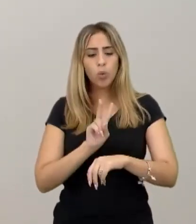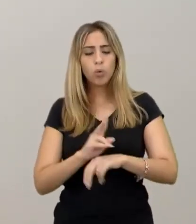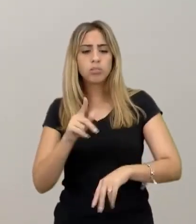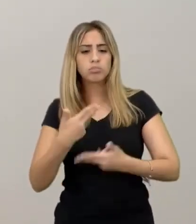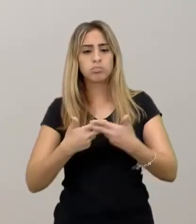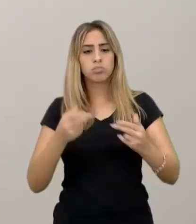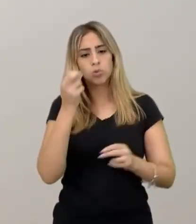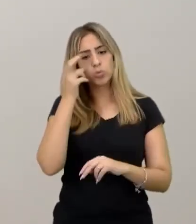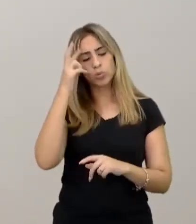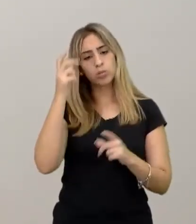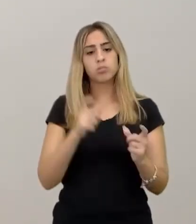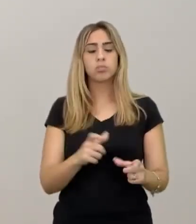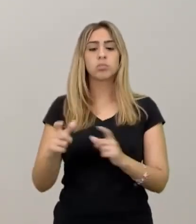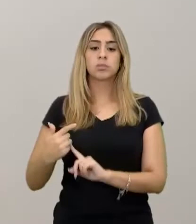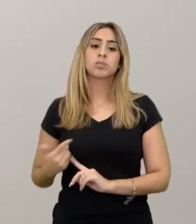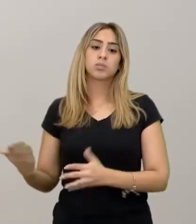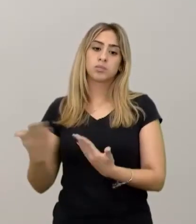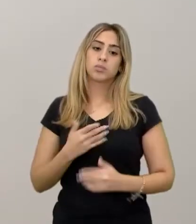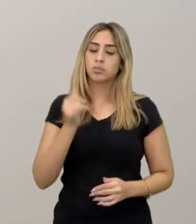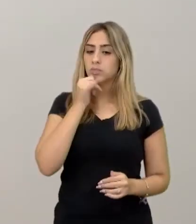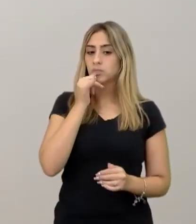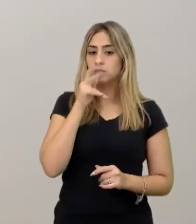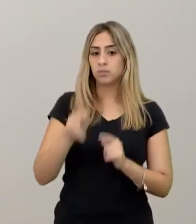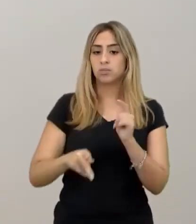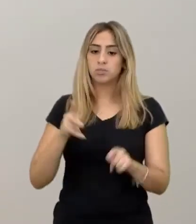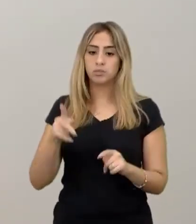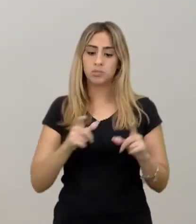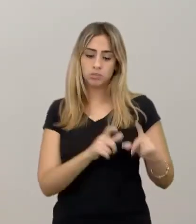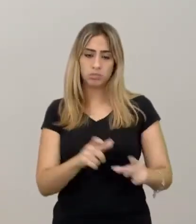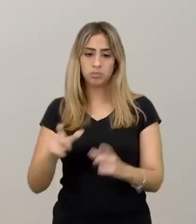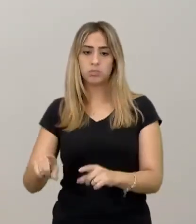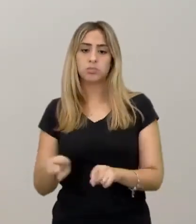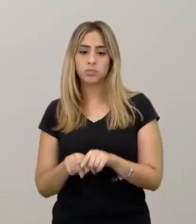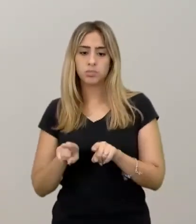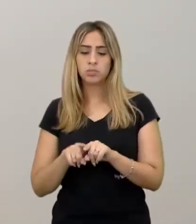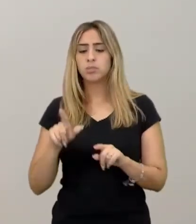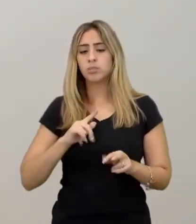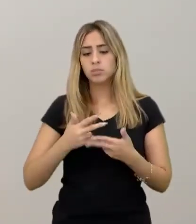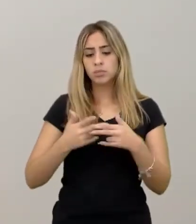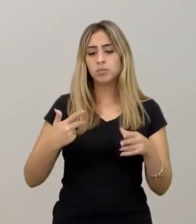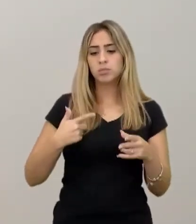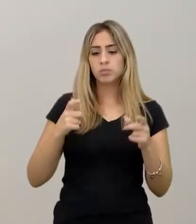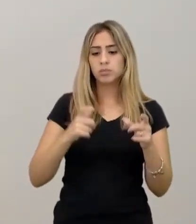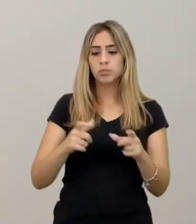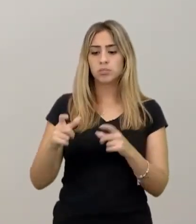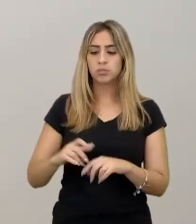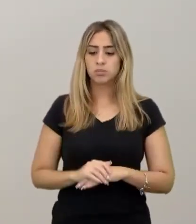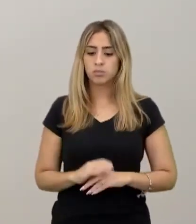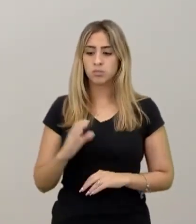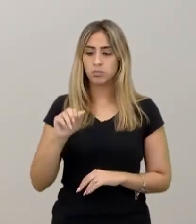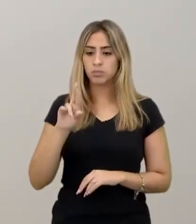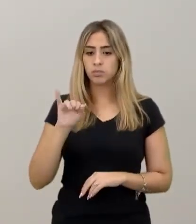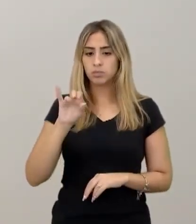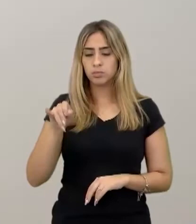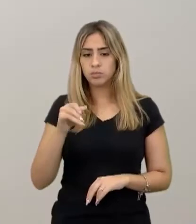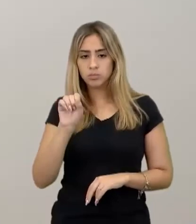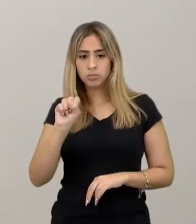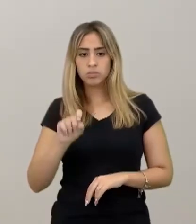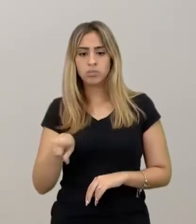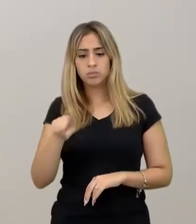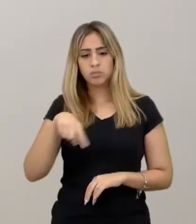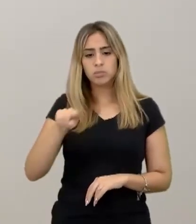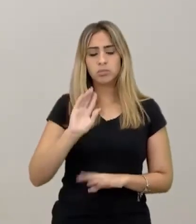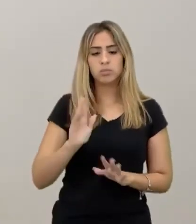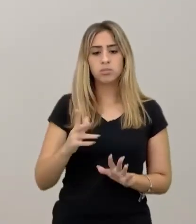culturas locais. E aí eu trouxe esse exemplo dos povos ribeirinhos, mas também tem uma comunidade, os carajás, né? Os carajás,